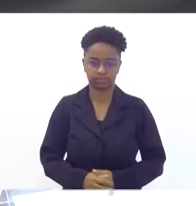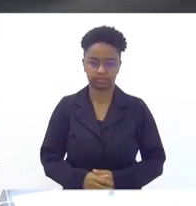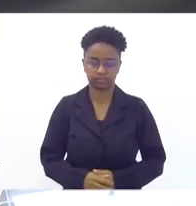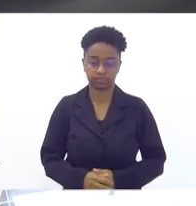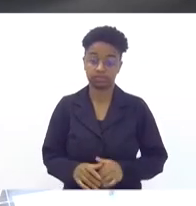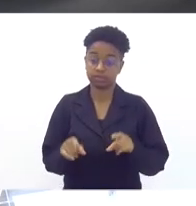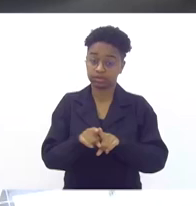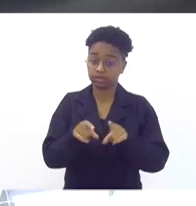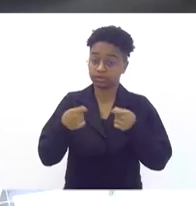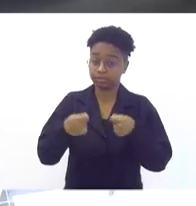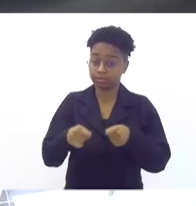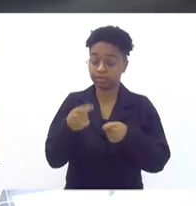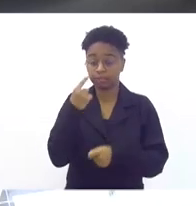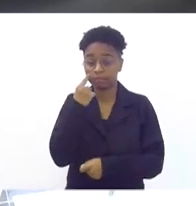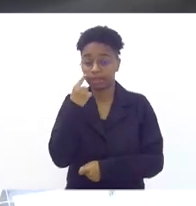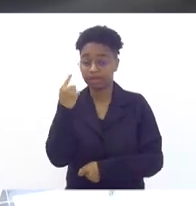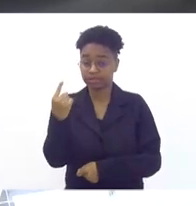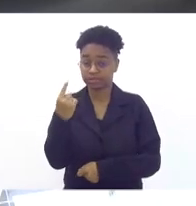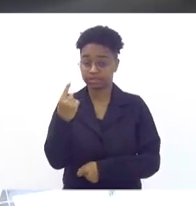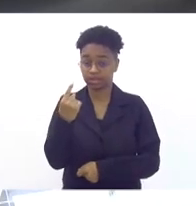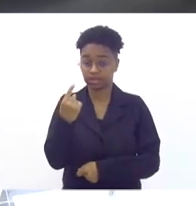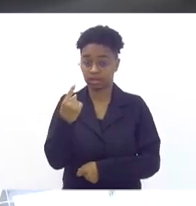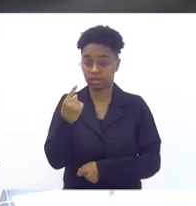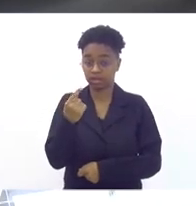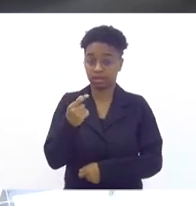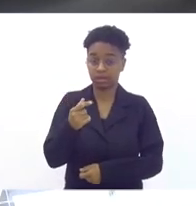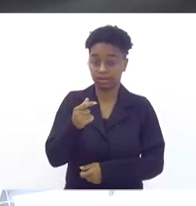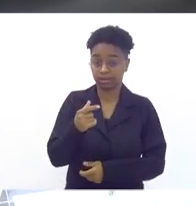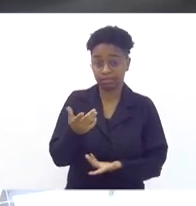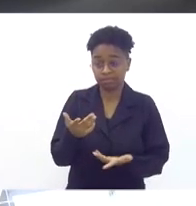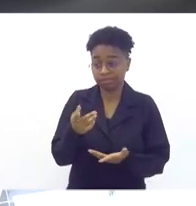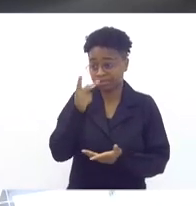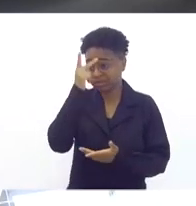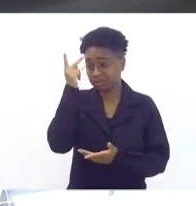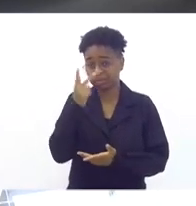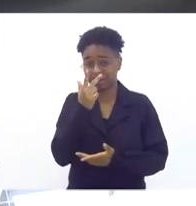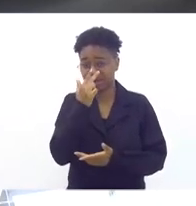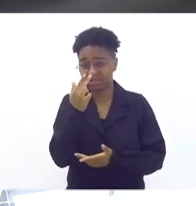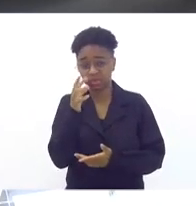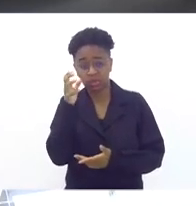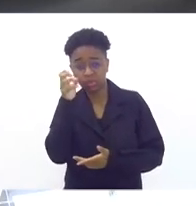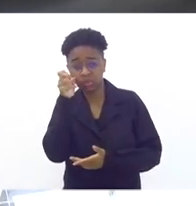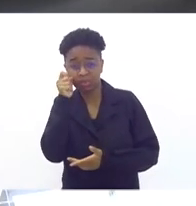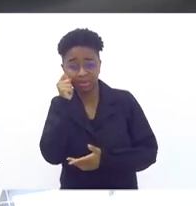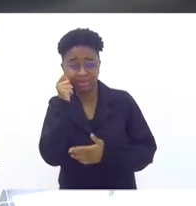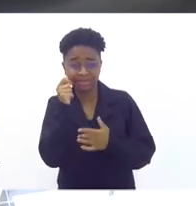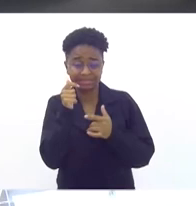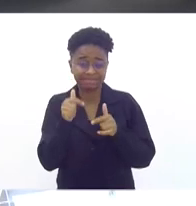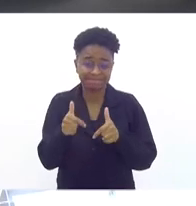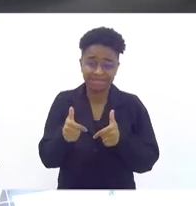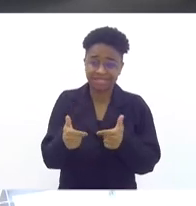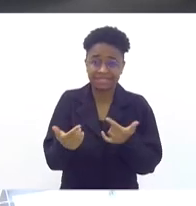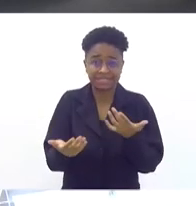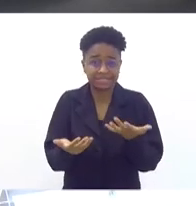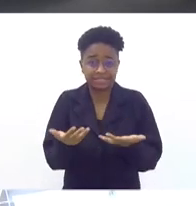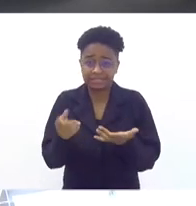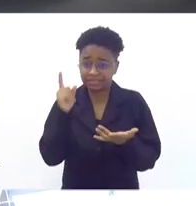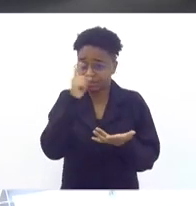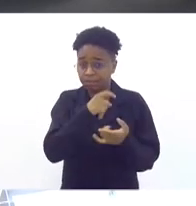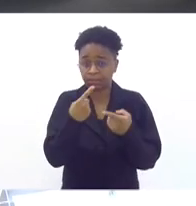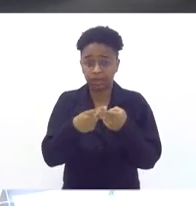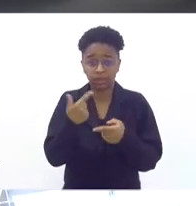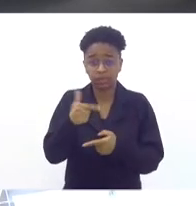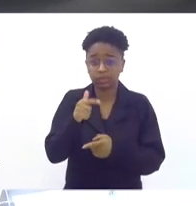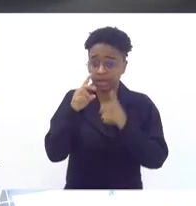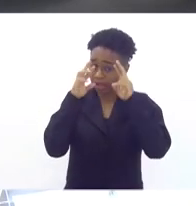pensar naqueles que hoje em dia no Rio de Janeiro dormir passou a ser um ato orgulho porque não há qualquer respeito